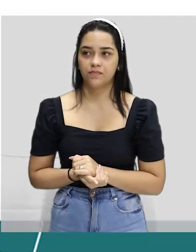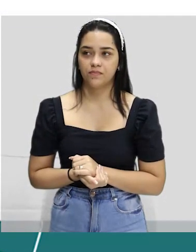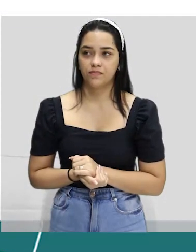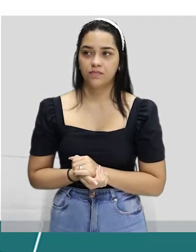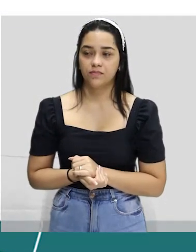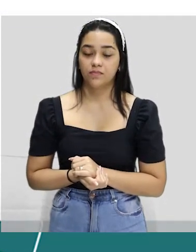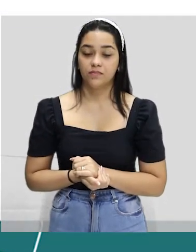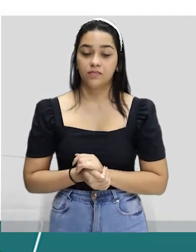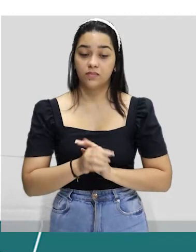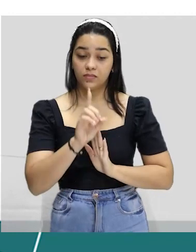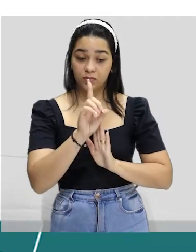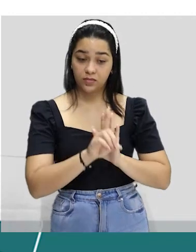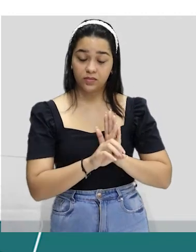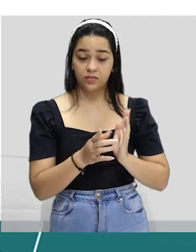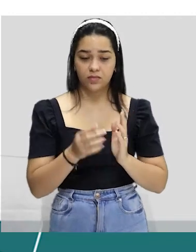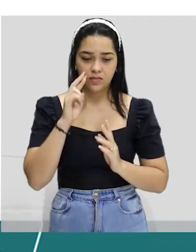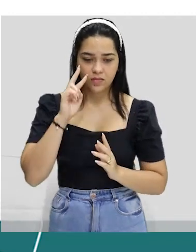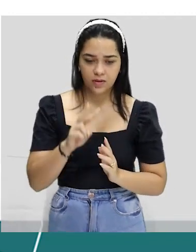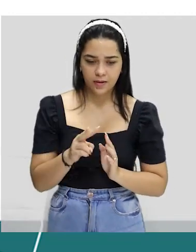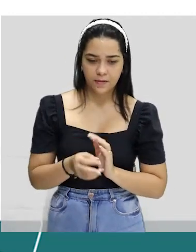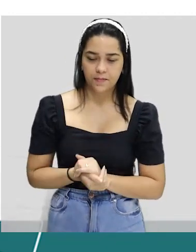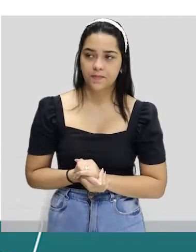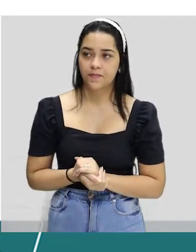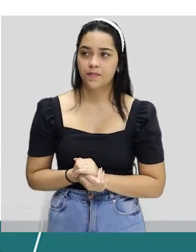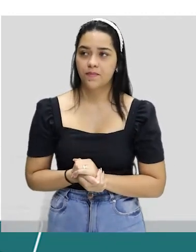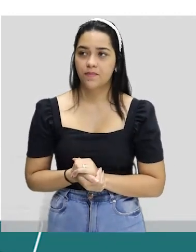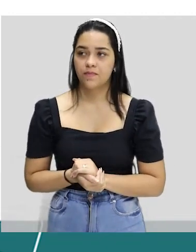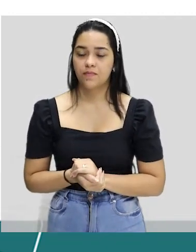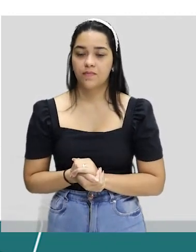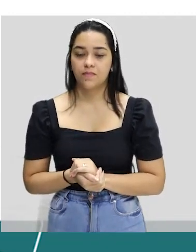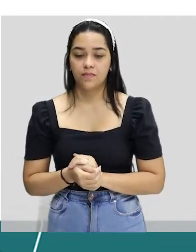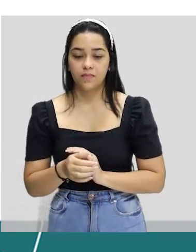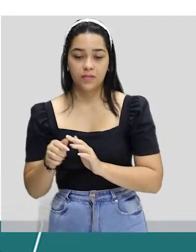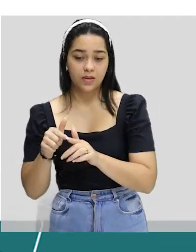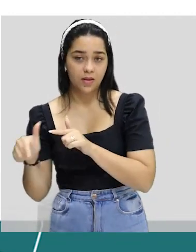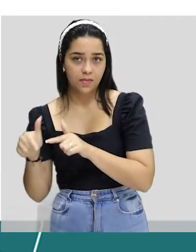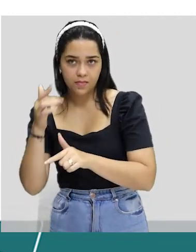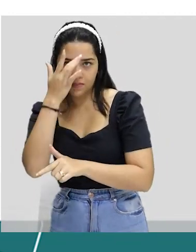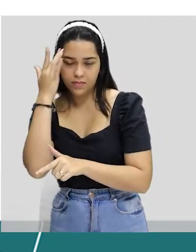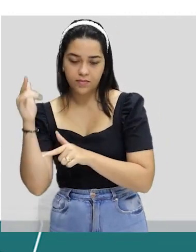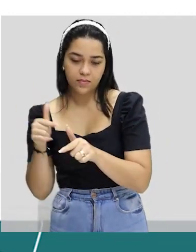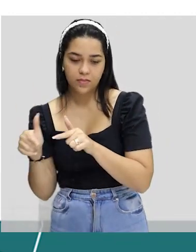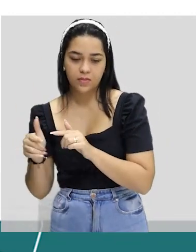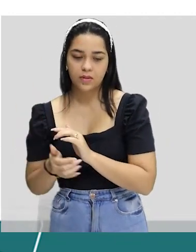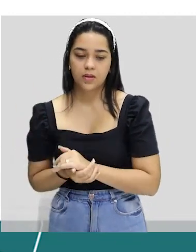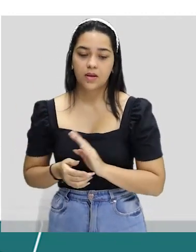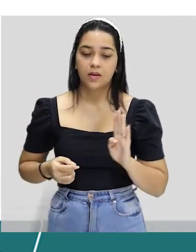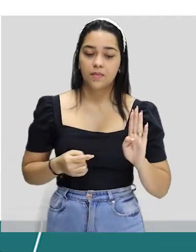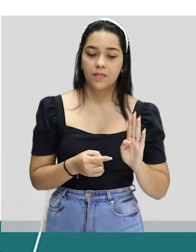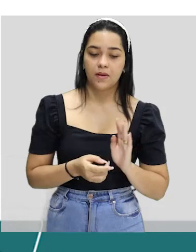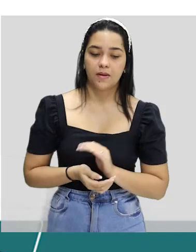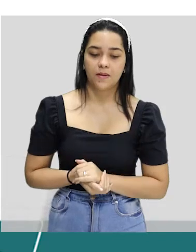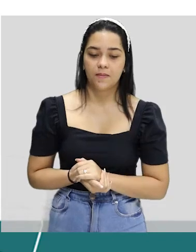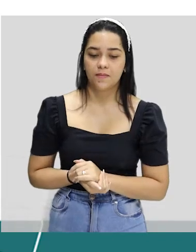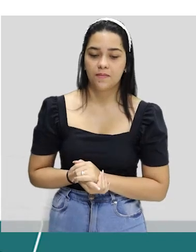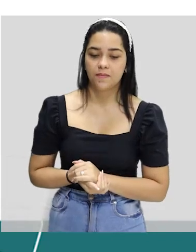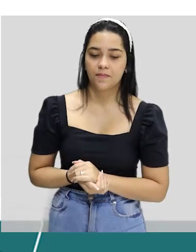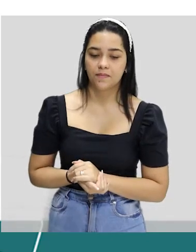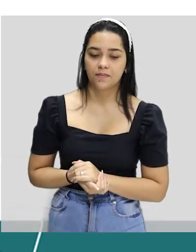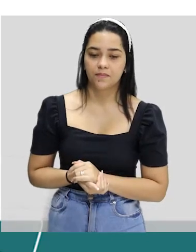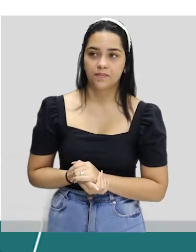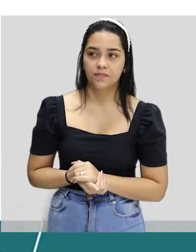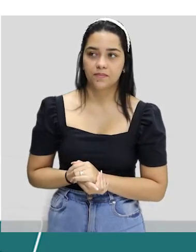Os direitos, bem aqui, ó. Os direitos pelos trabalhadores. Letra B. A